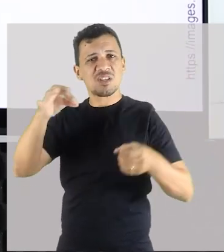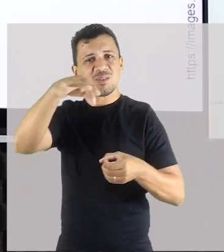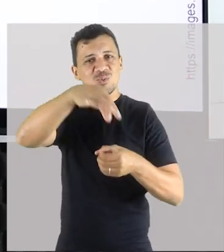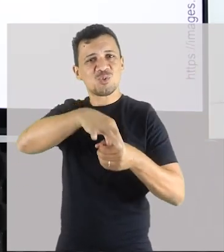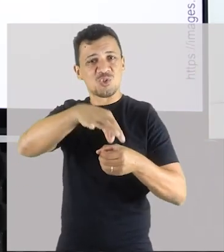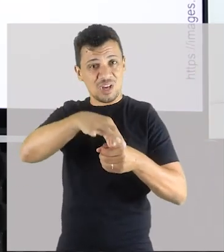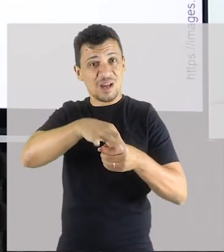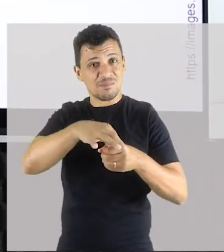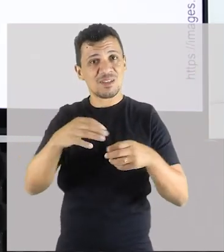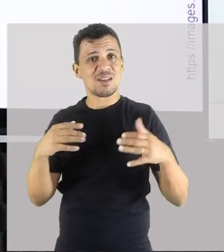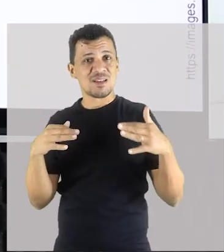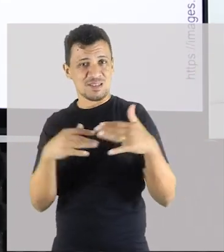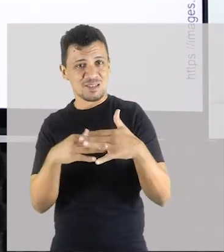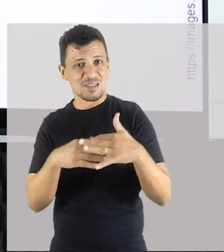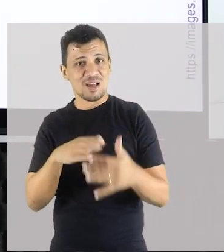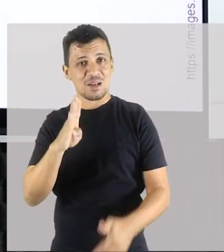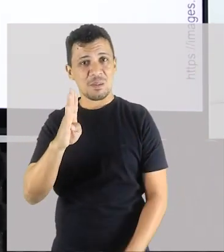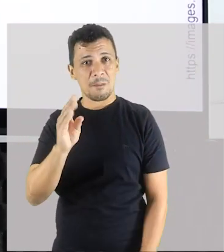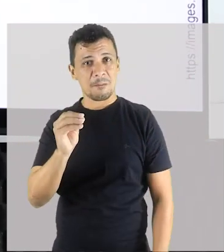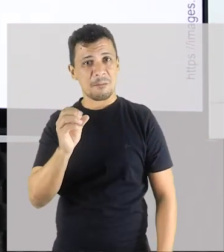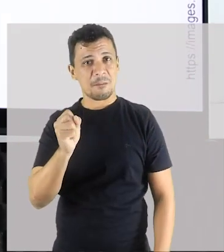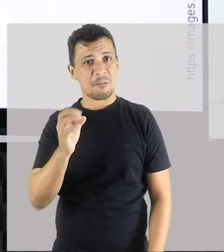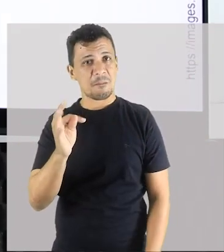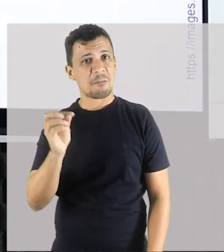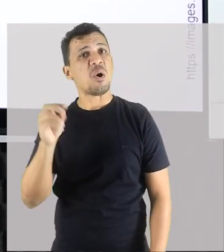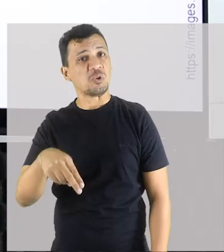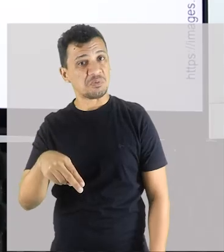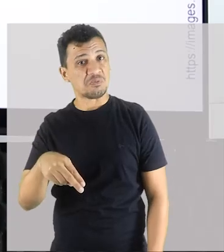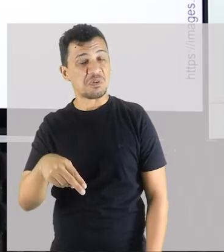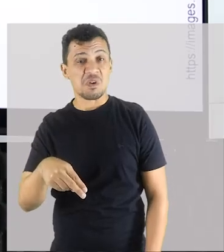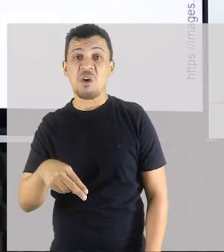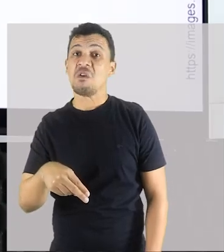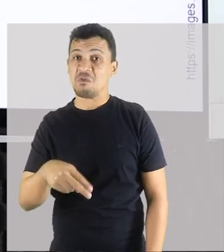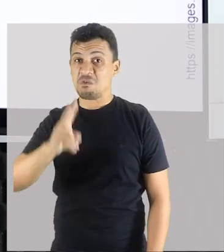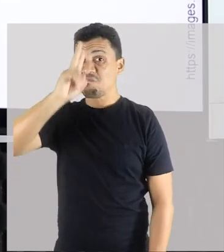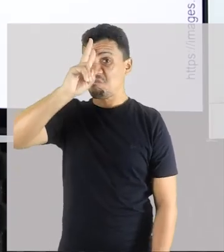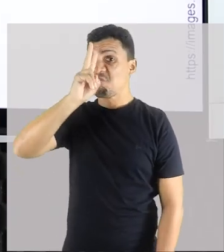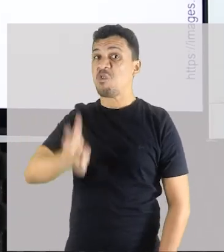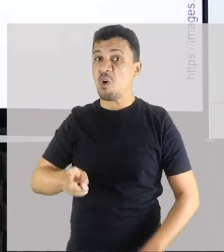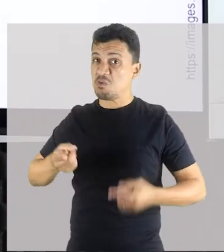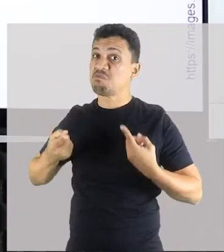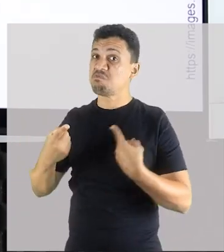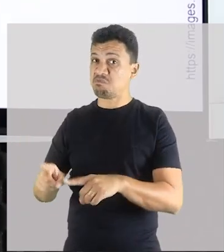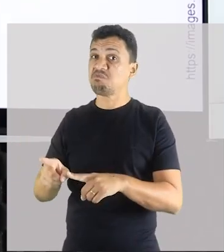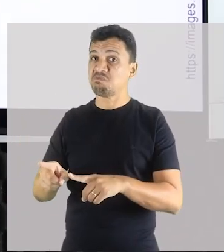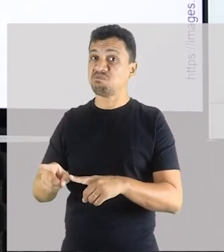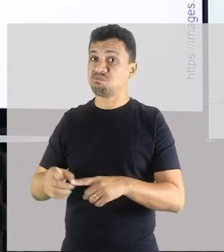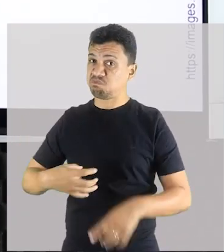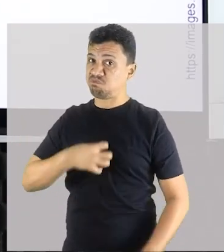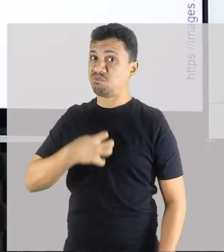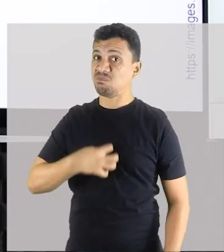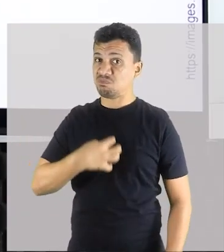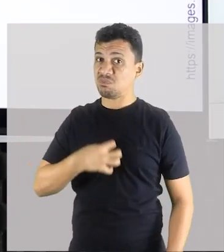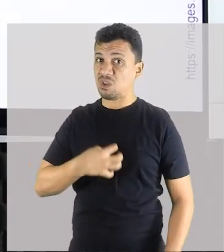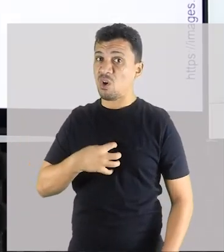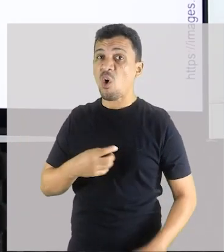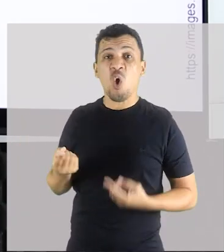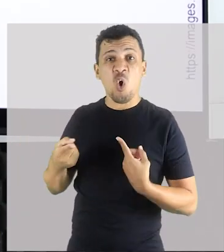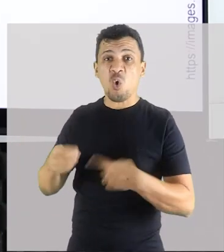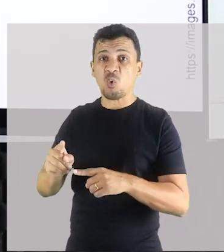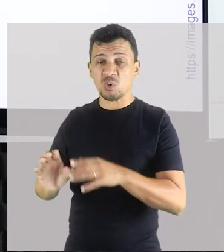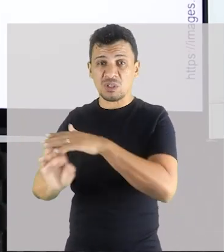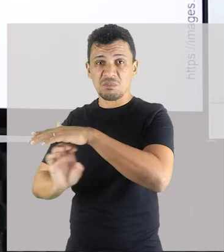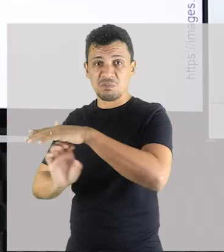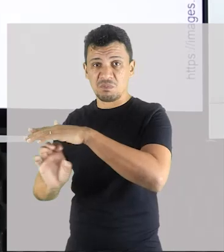uma reação bastante contundente dos colonos da América do Norte contra a companhia que pertencia, claro,